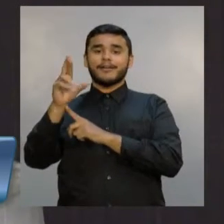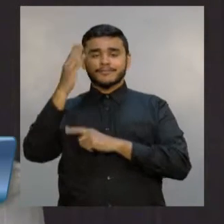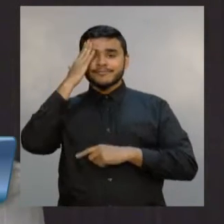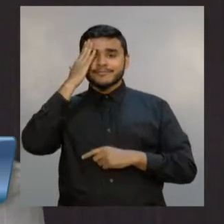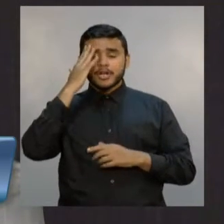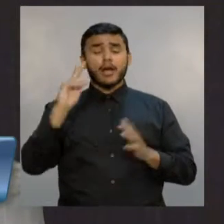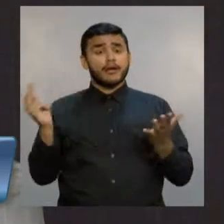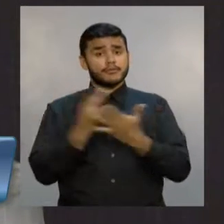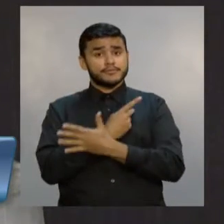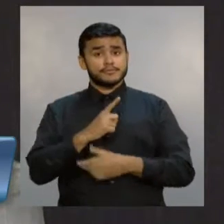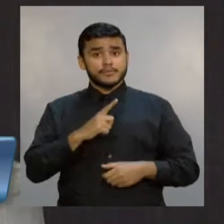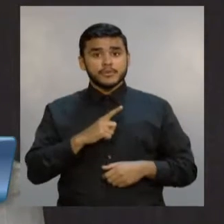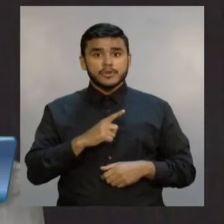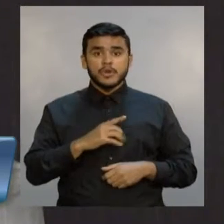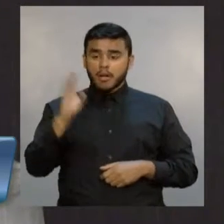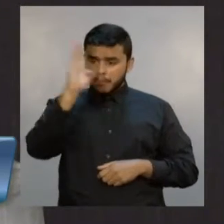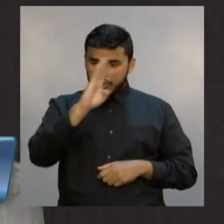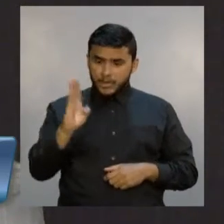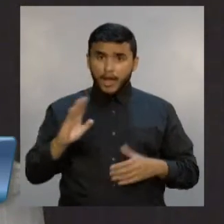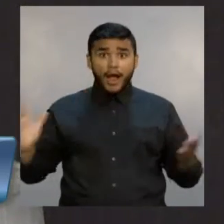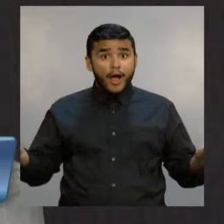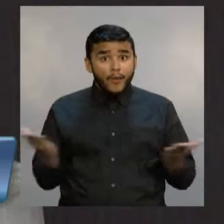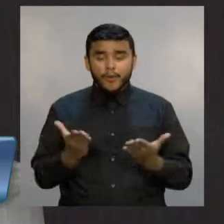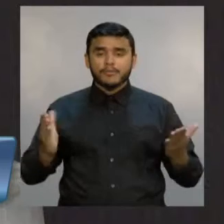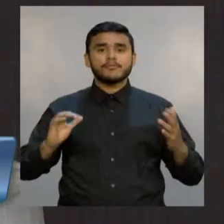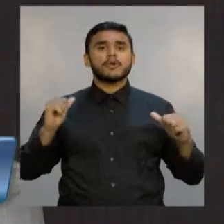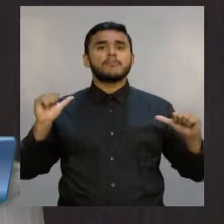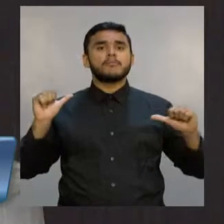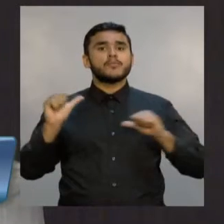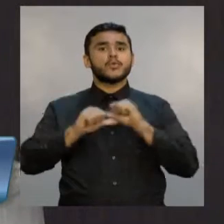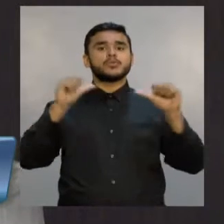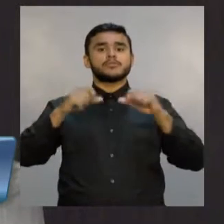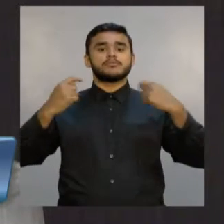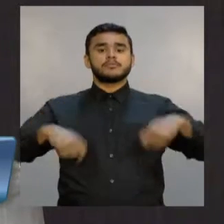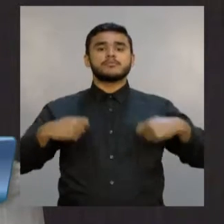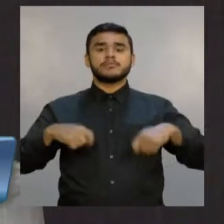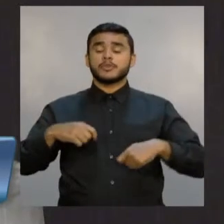anos de chumbo? Brasil, chegou a vez de ouvir